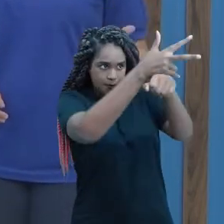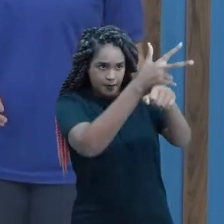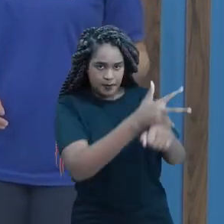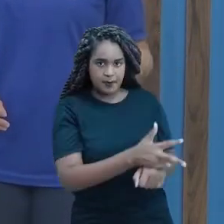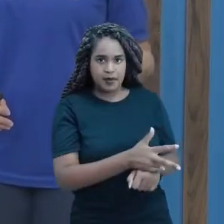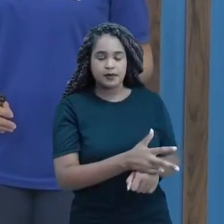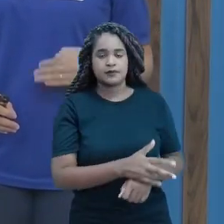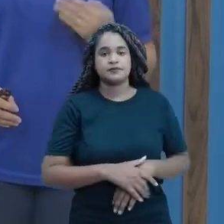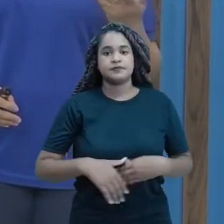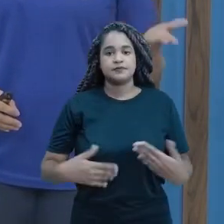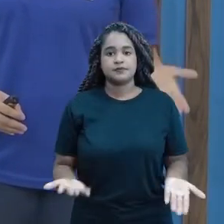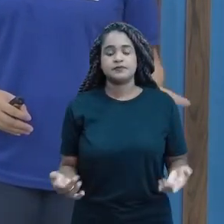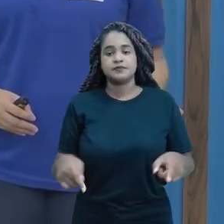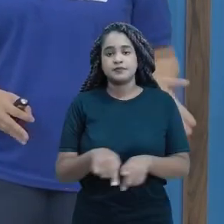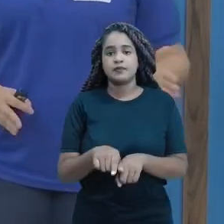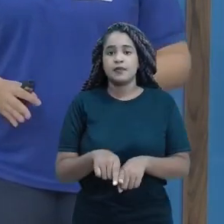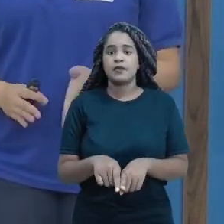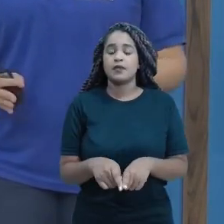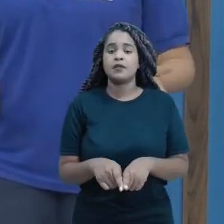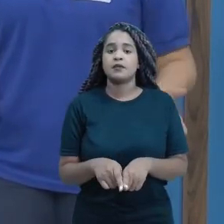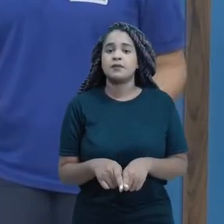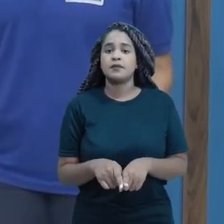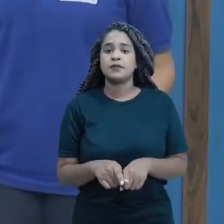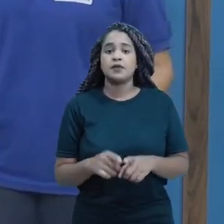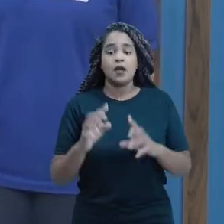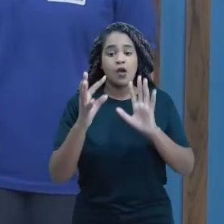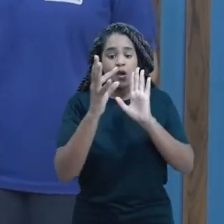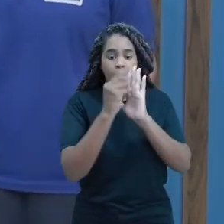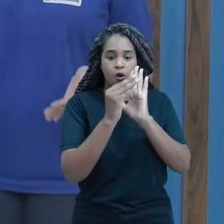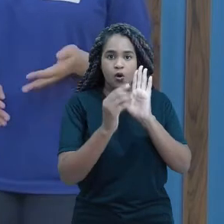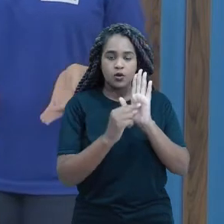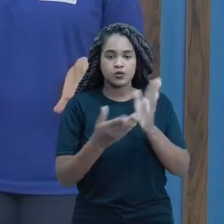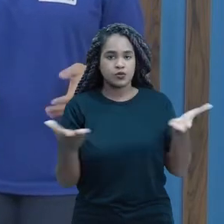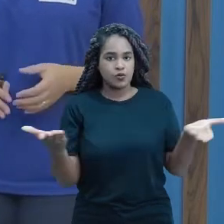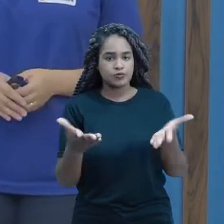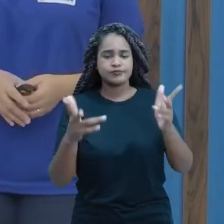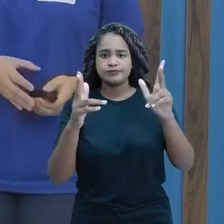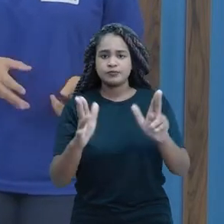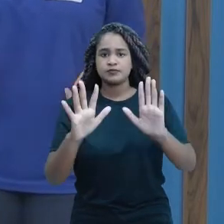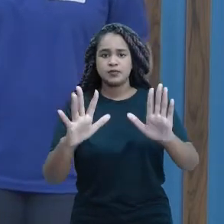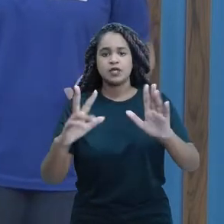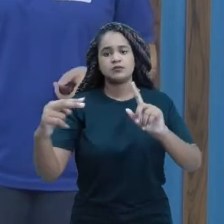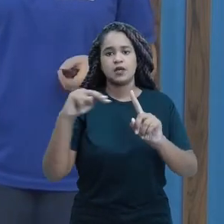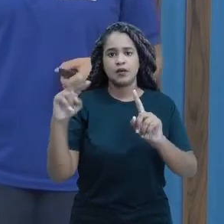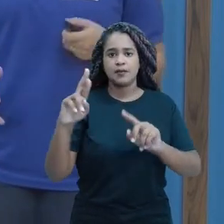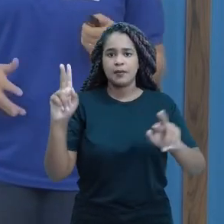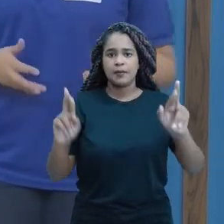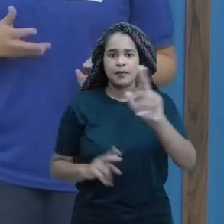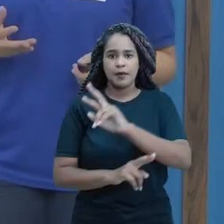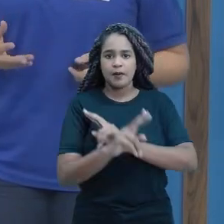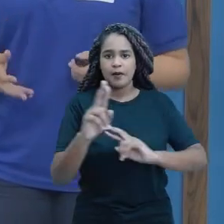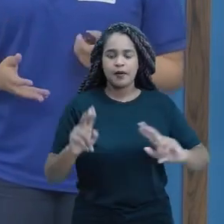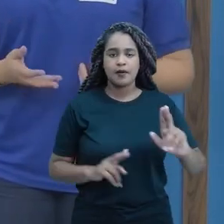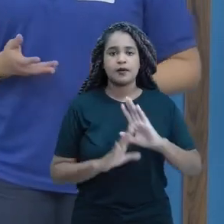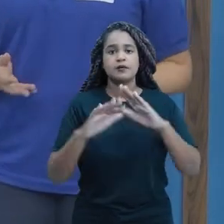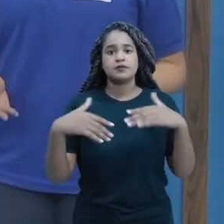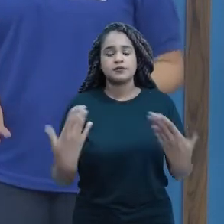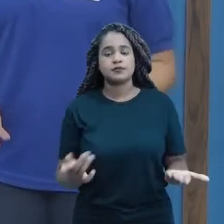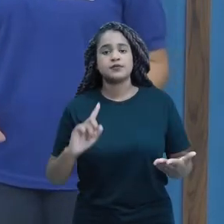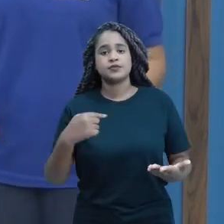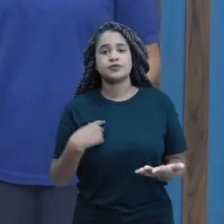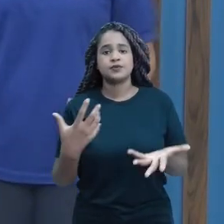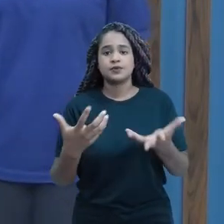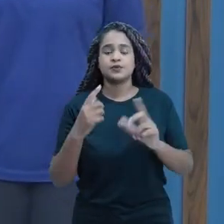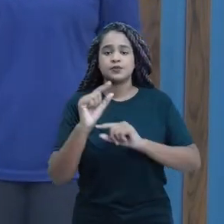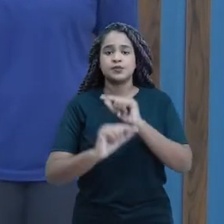outra ideia, né, uma outra perspectiva, mas o conteúdo sendo o mesmo. Afinal de contas, agora no finalzinho, a ideia é a gente fazer algumas